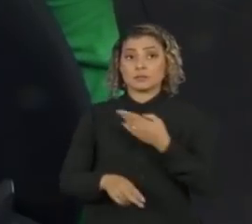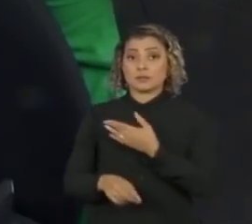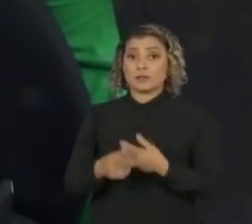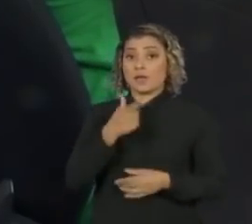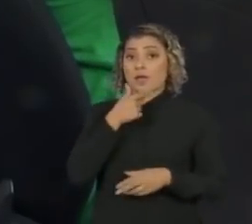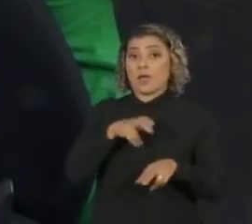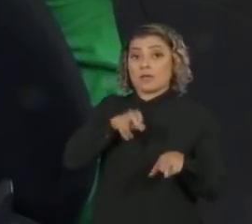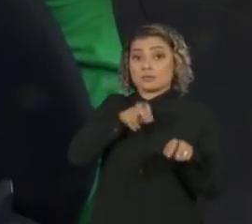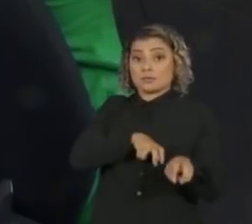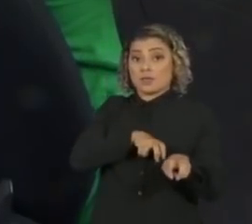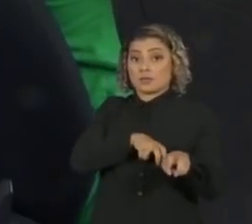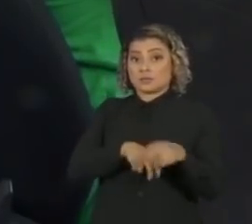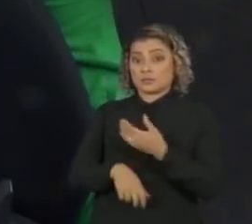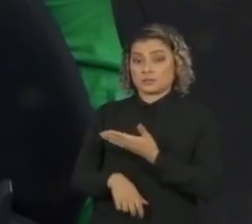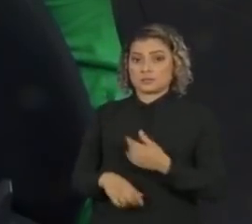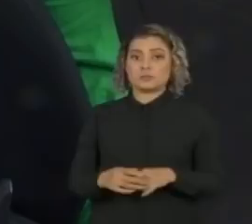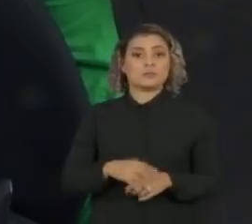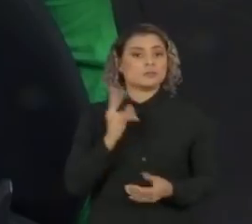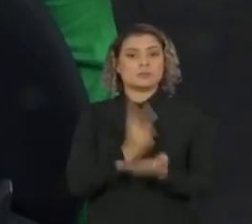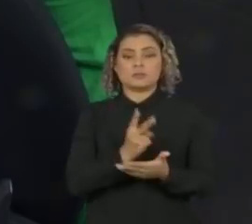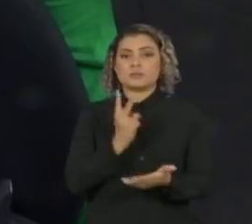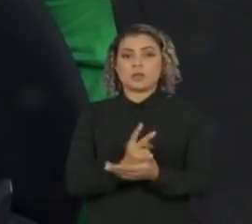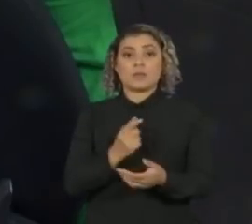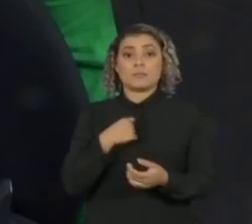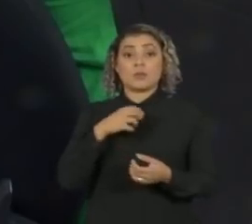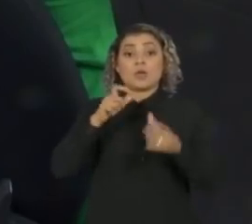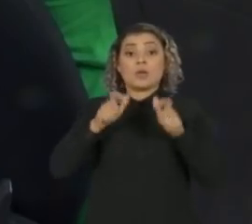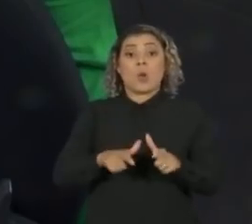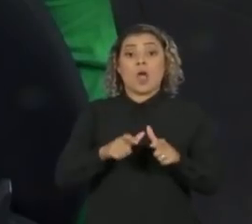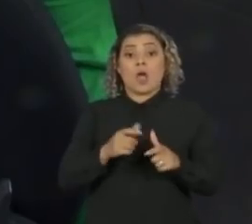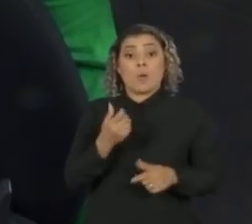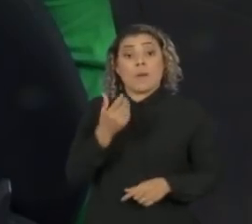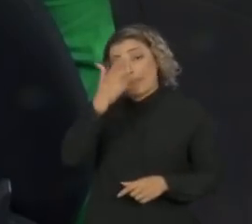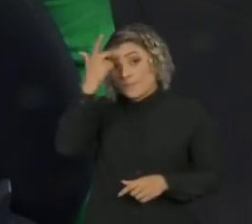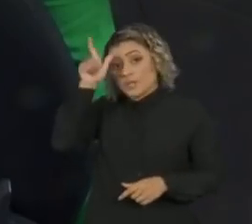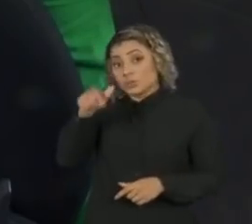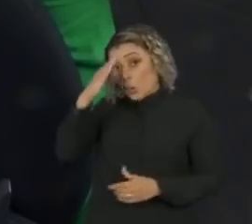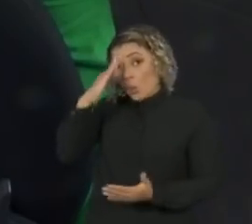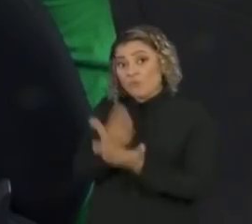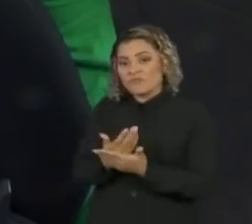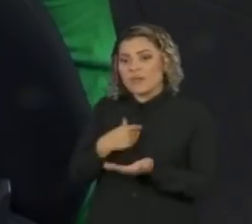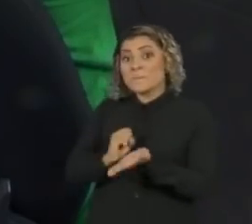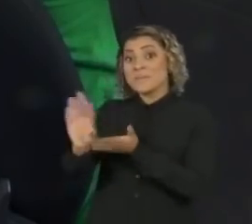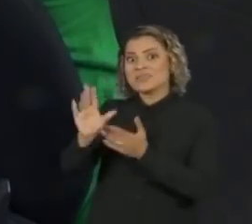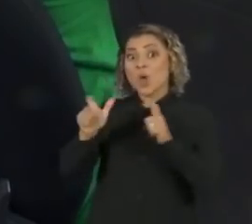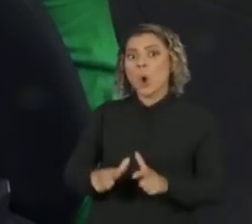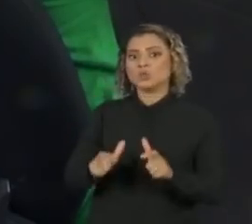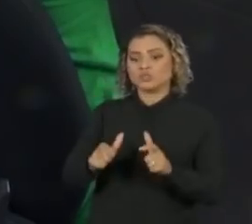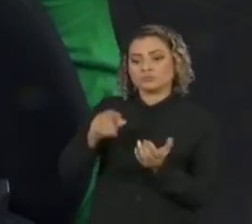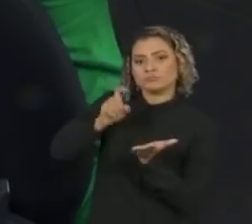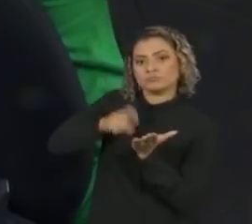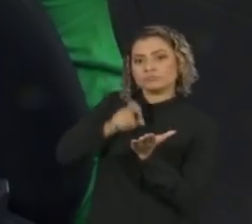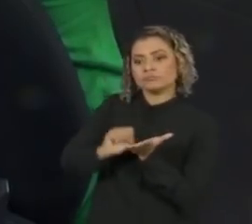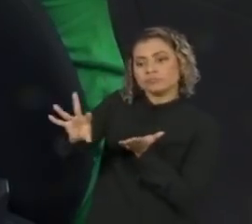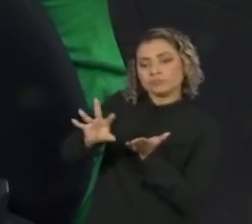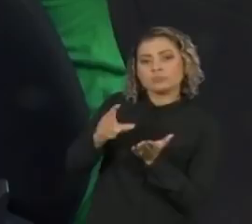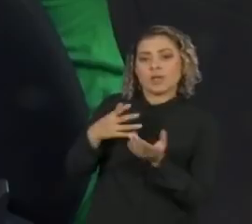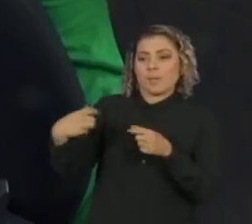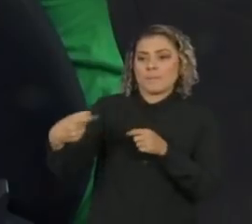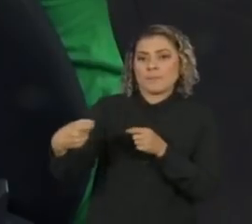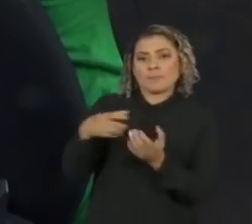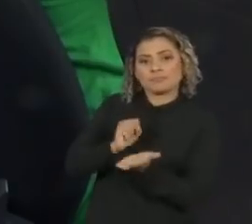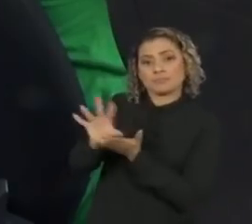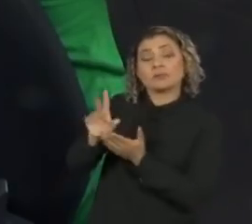do condutor. Ligue e mande a sua localização para uma pessoa de confiança e diga em quanto tempo você